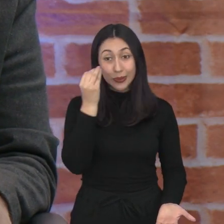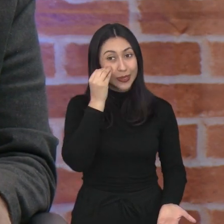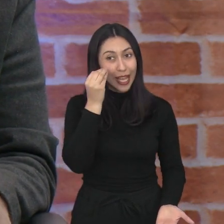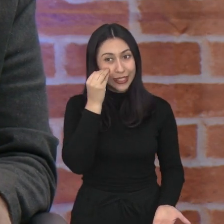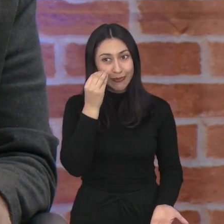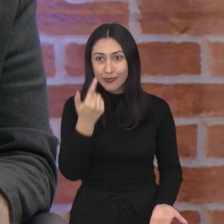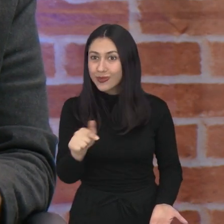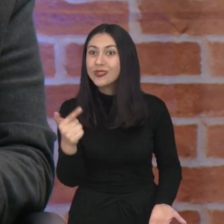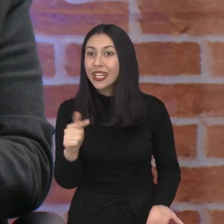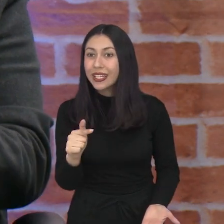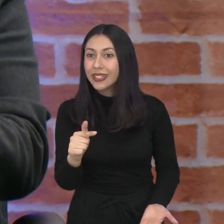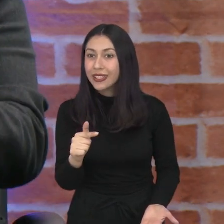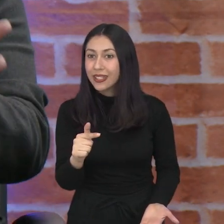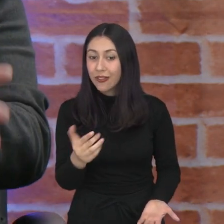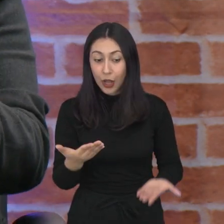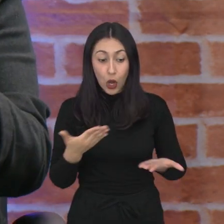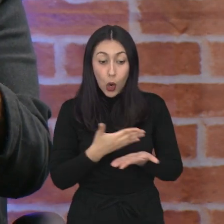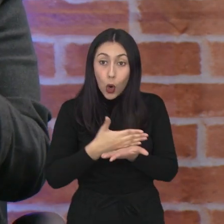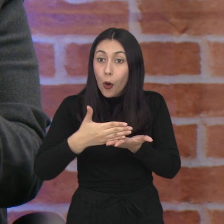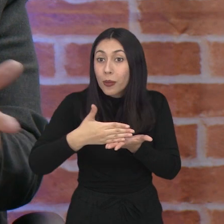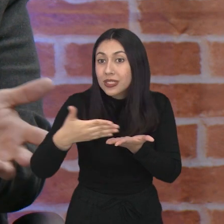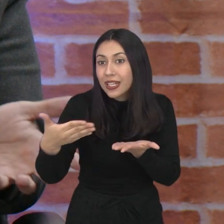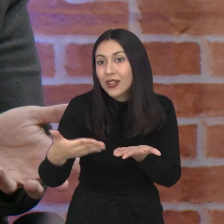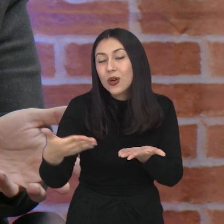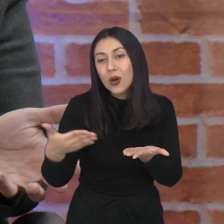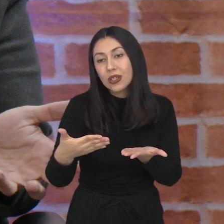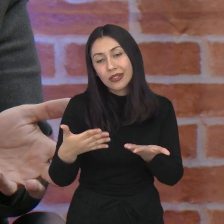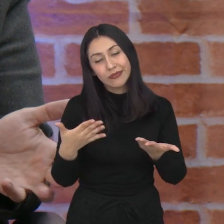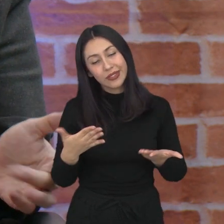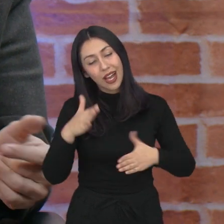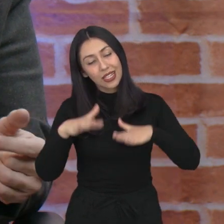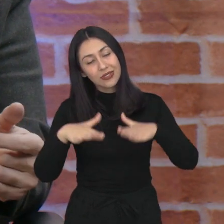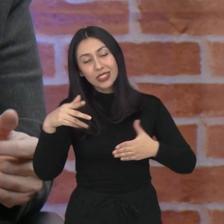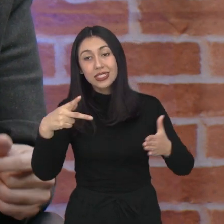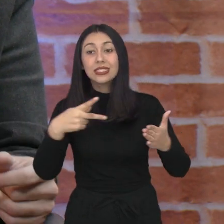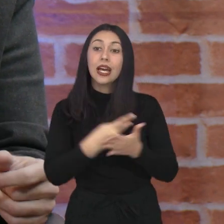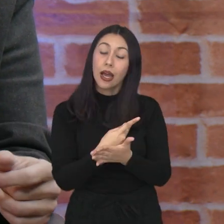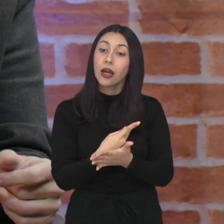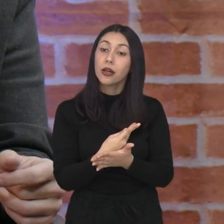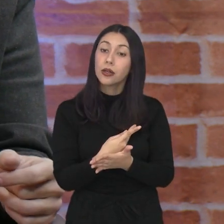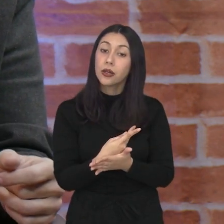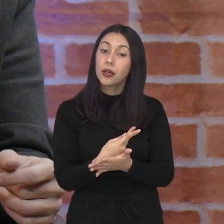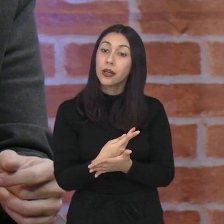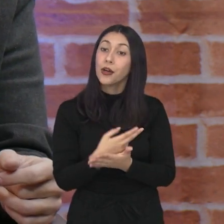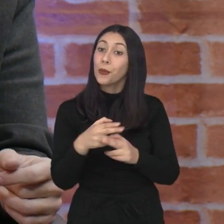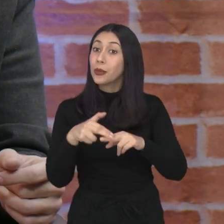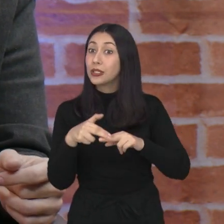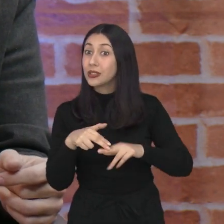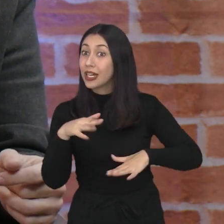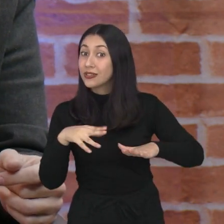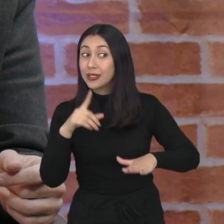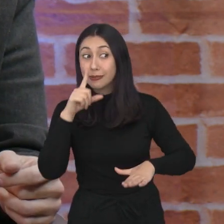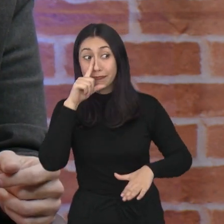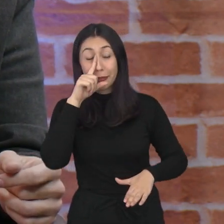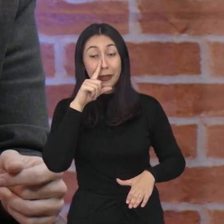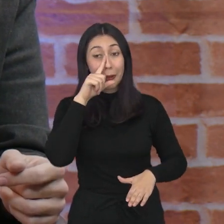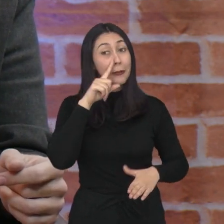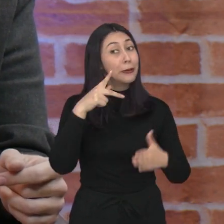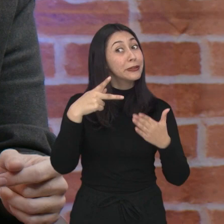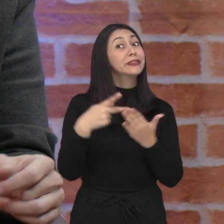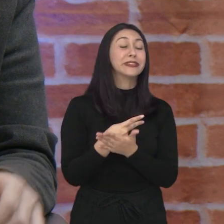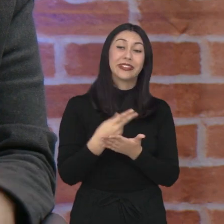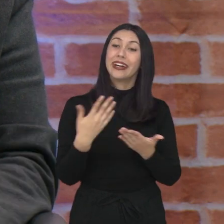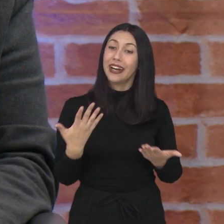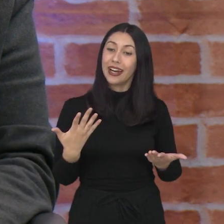testar ao vivo ali, errando, né? Então, se você tem que correr um risco ali de errar de